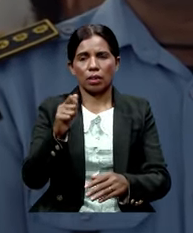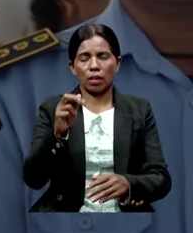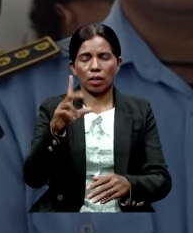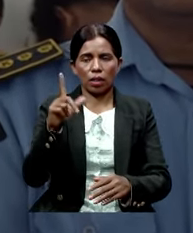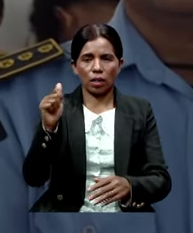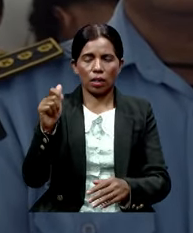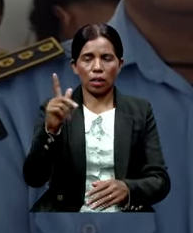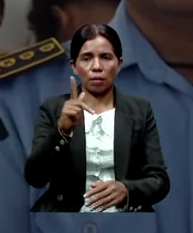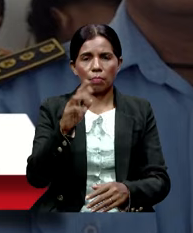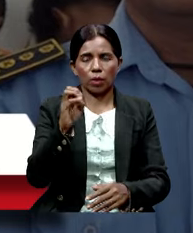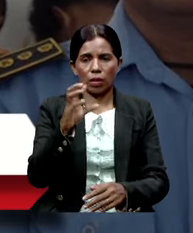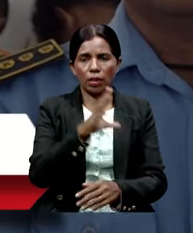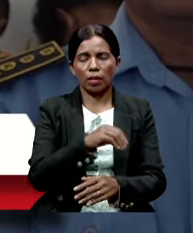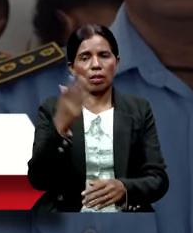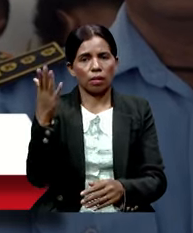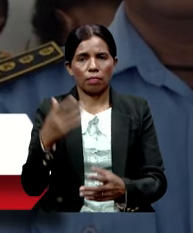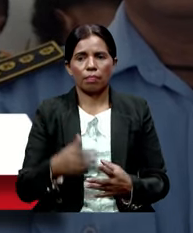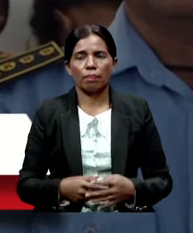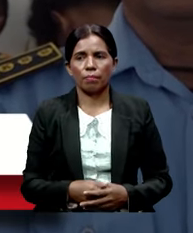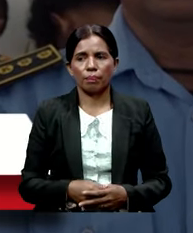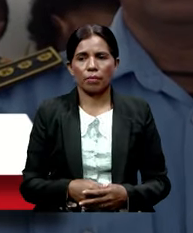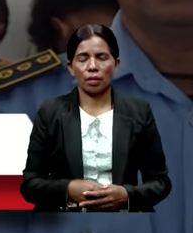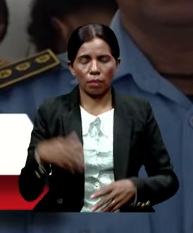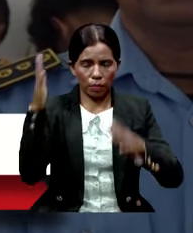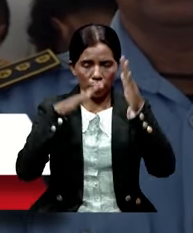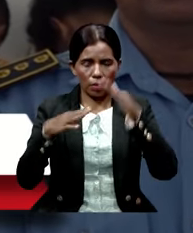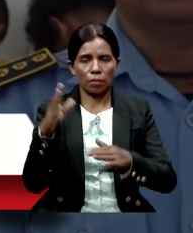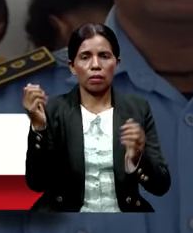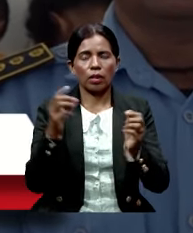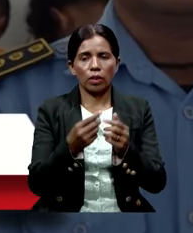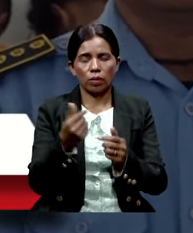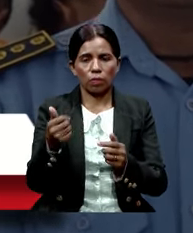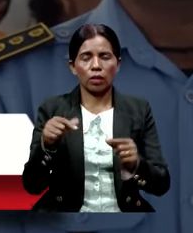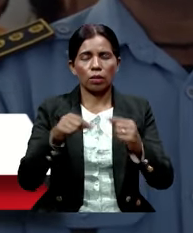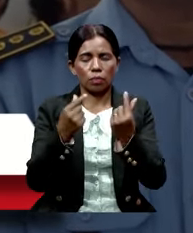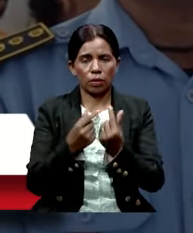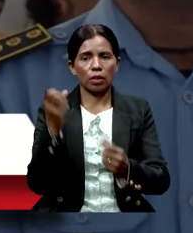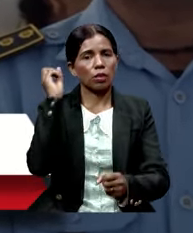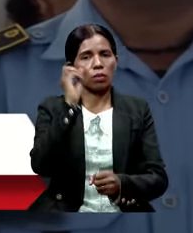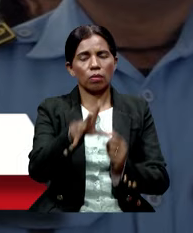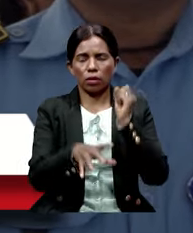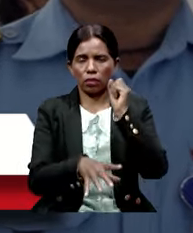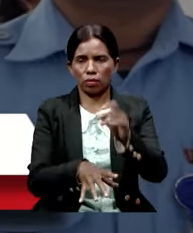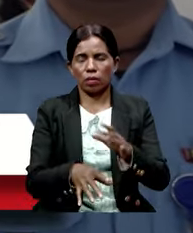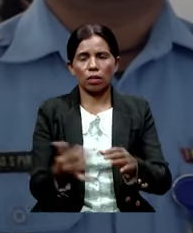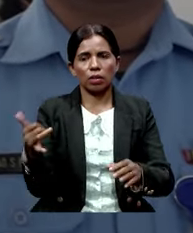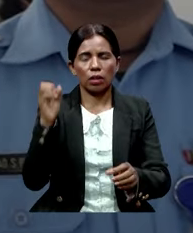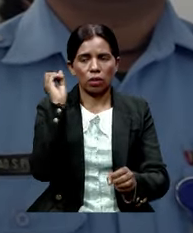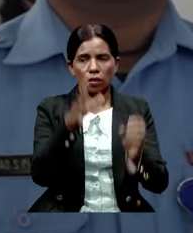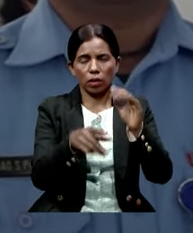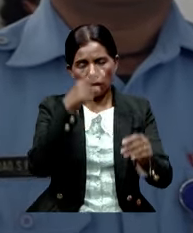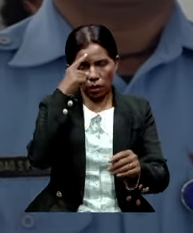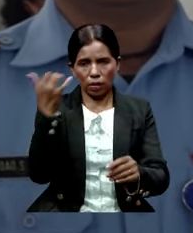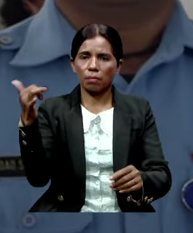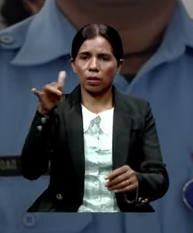alor, ia neba ia confrontação nituan entre grupo sira, tuda malu, sira tuda malu tamba sira